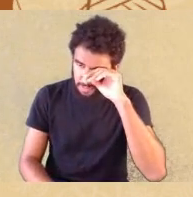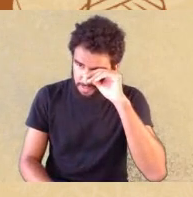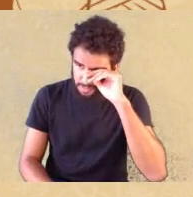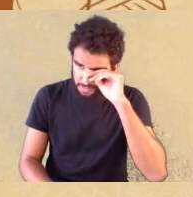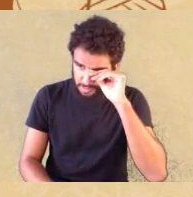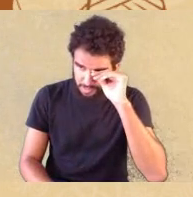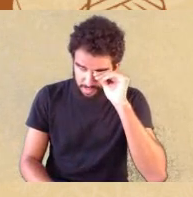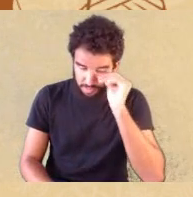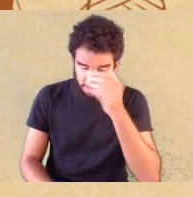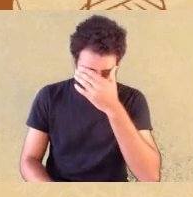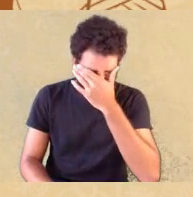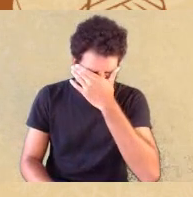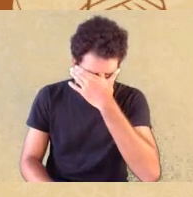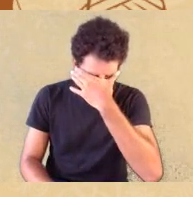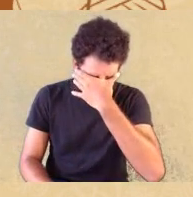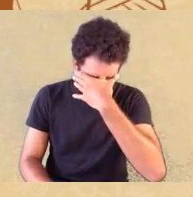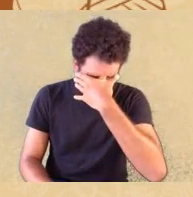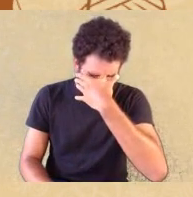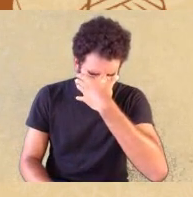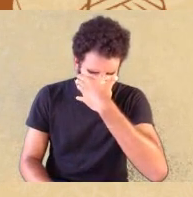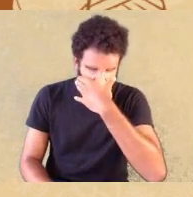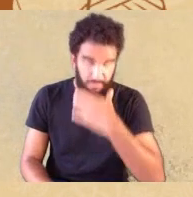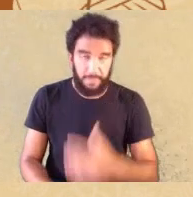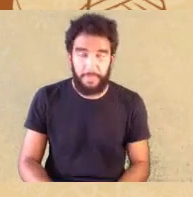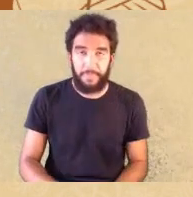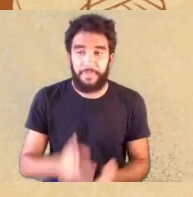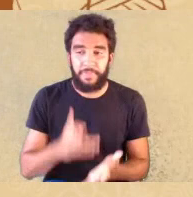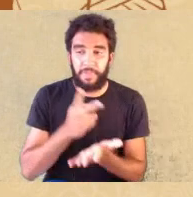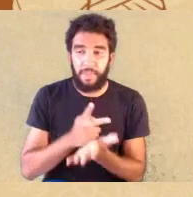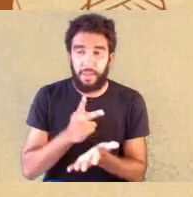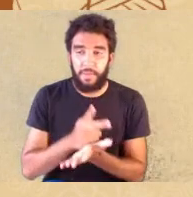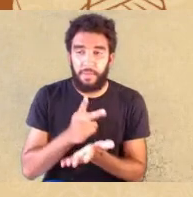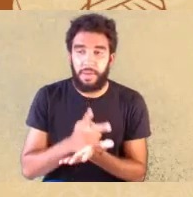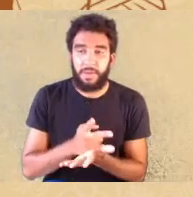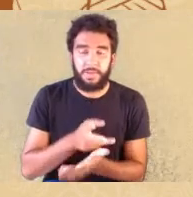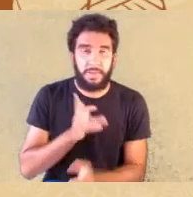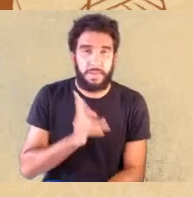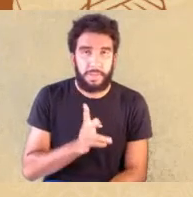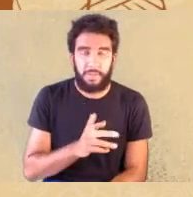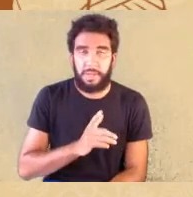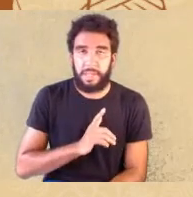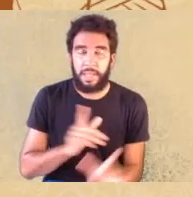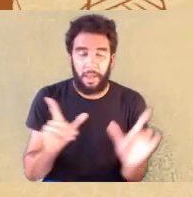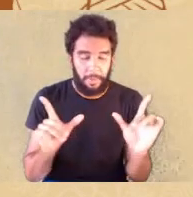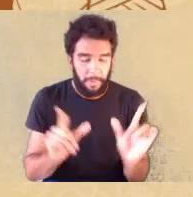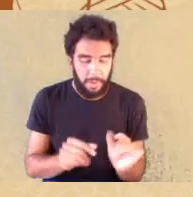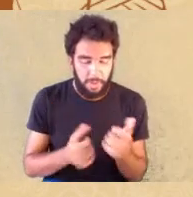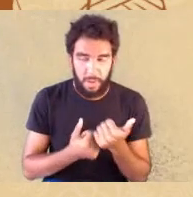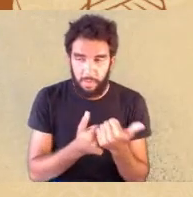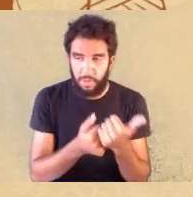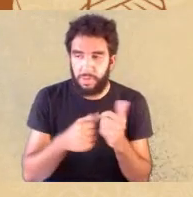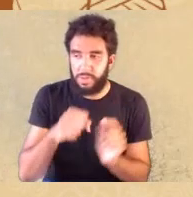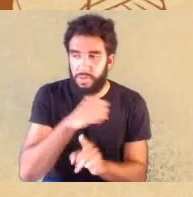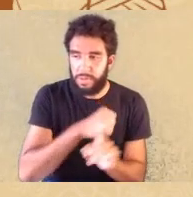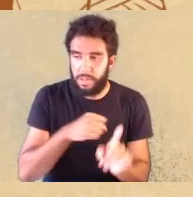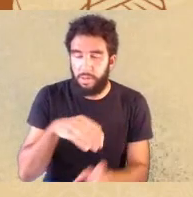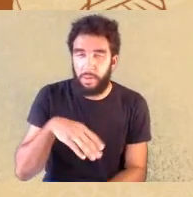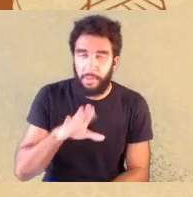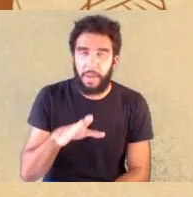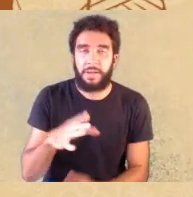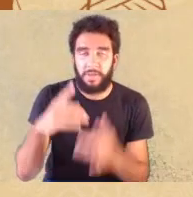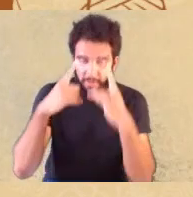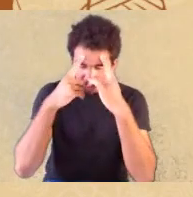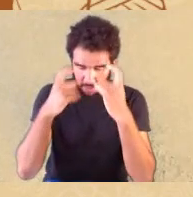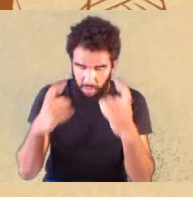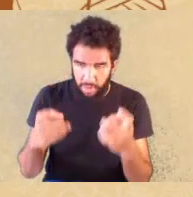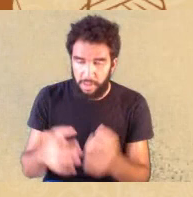letal presente, mesmo que sistematicamente haja menos apoio social e mais violência estrutural, como eu vou mostrar